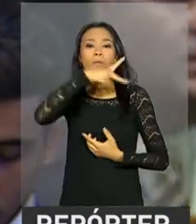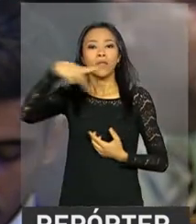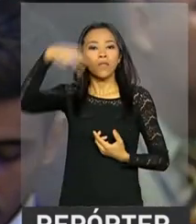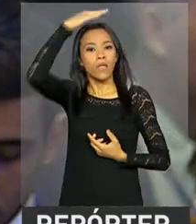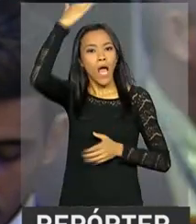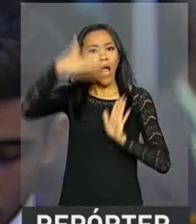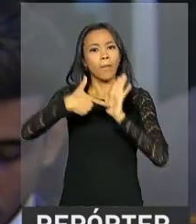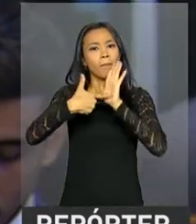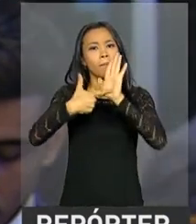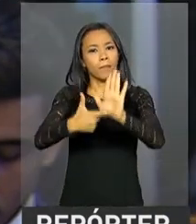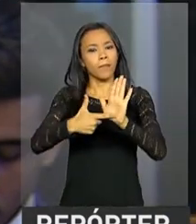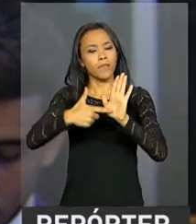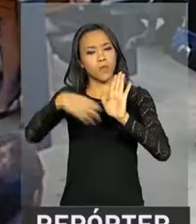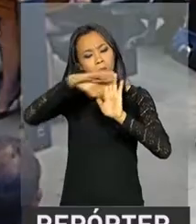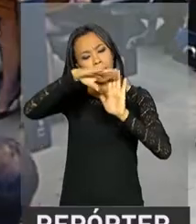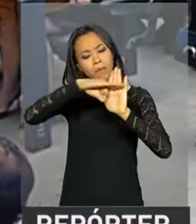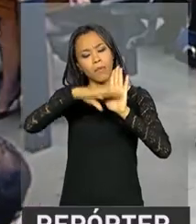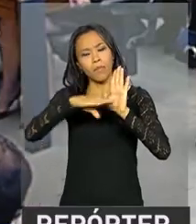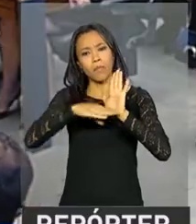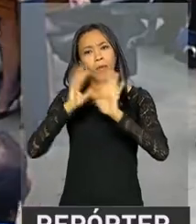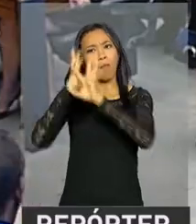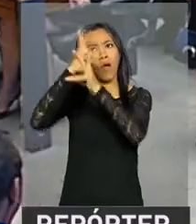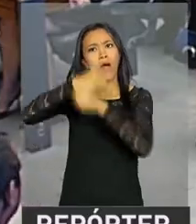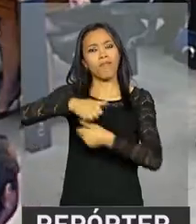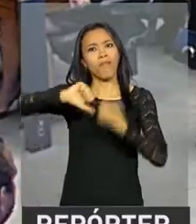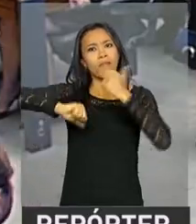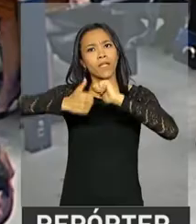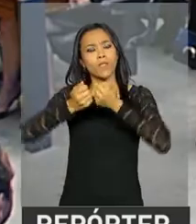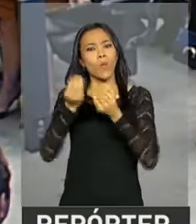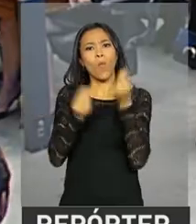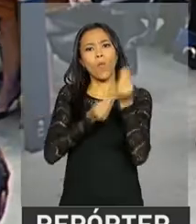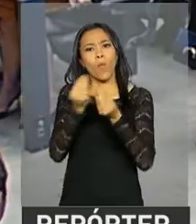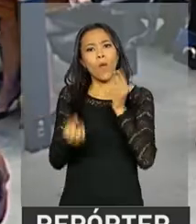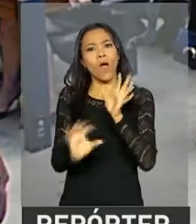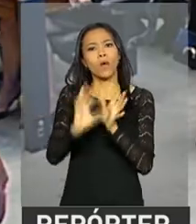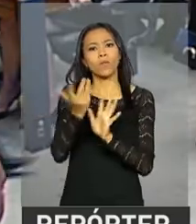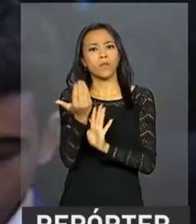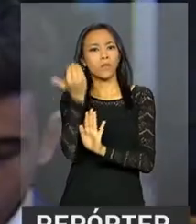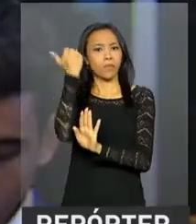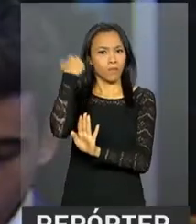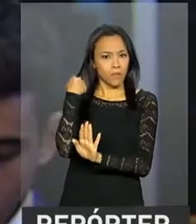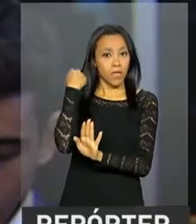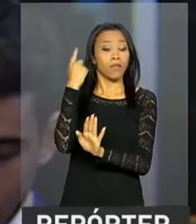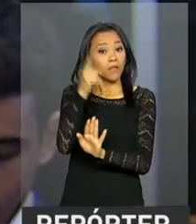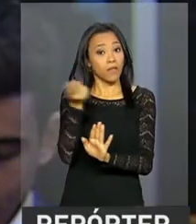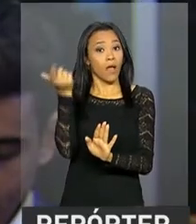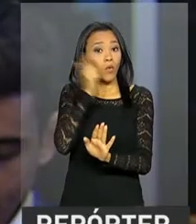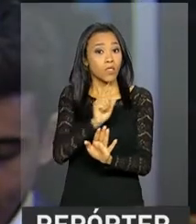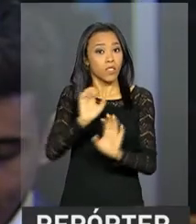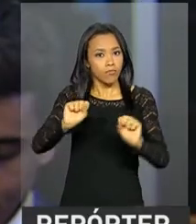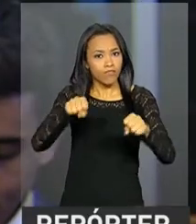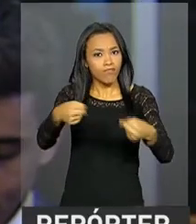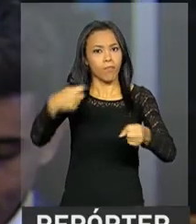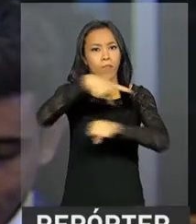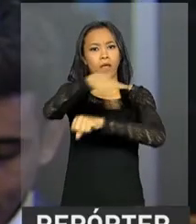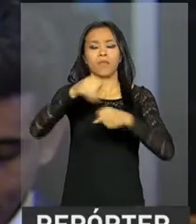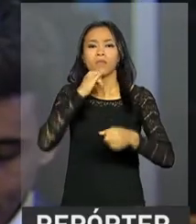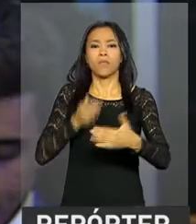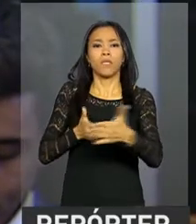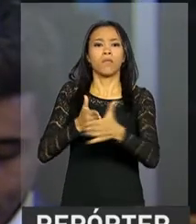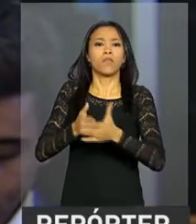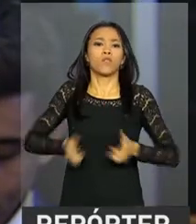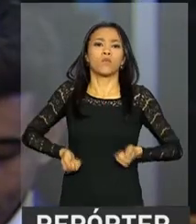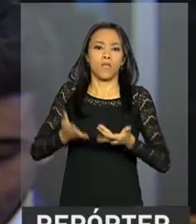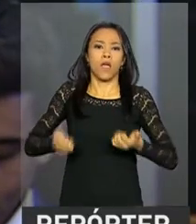medidas adotadas ano passado e que, segundo ele, estão ajudando a pôr o país nos trilhos, como a criação de um teto para os gastos